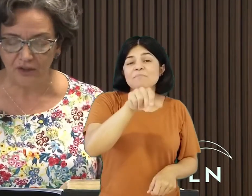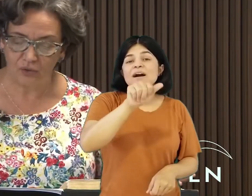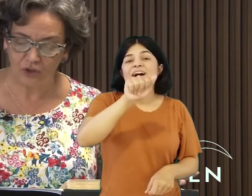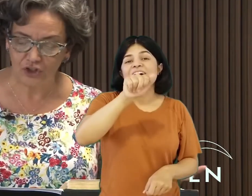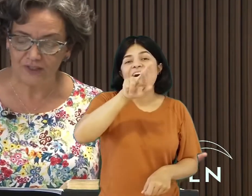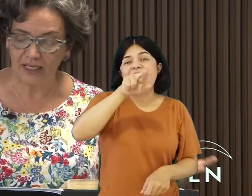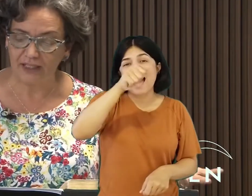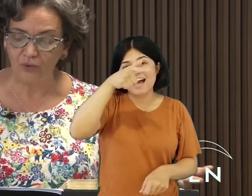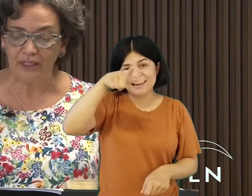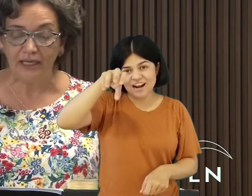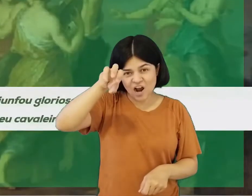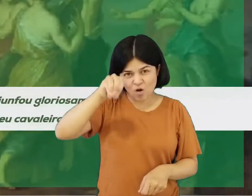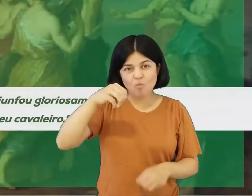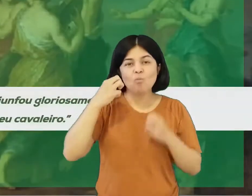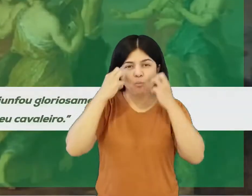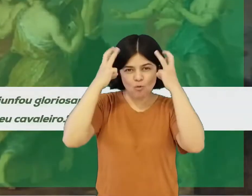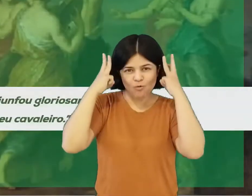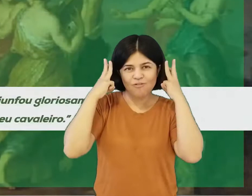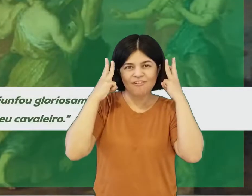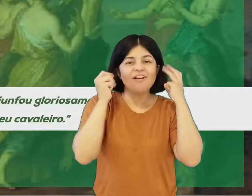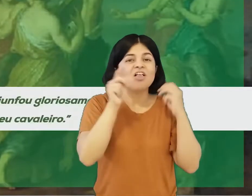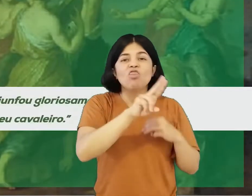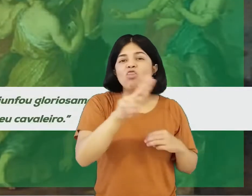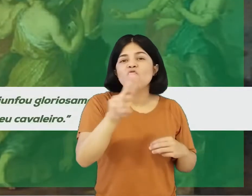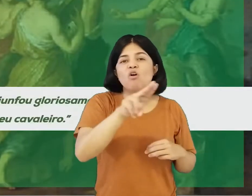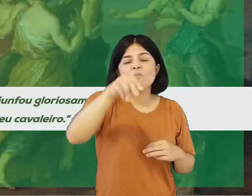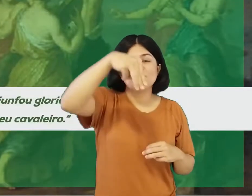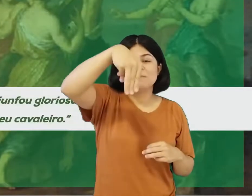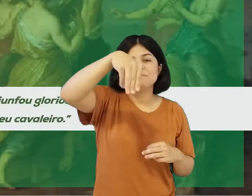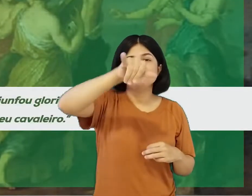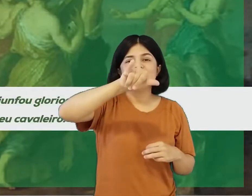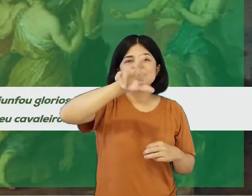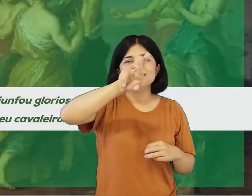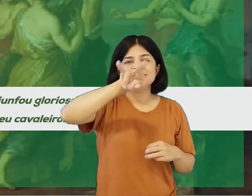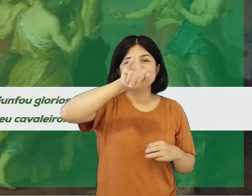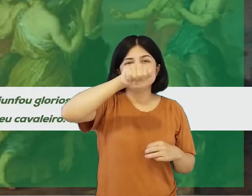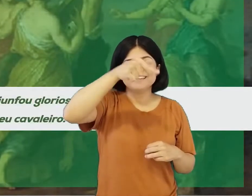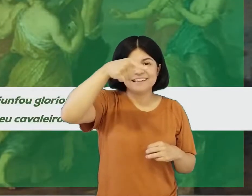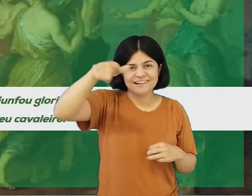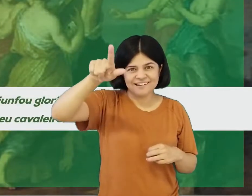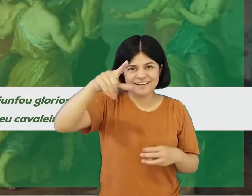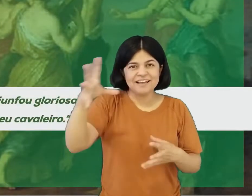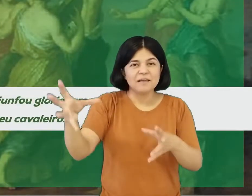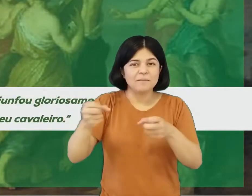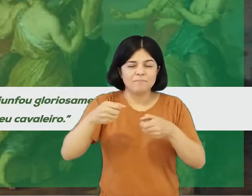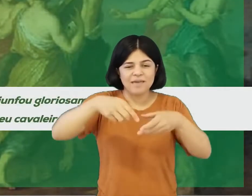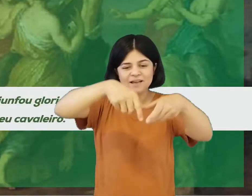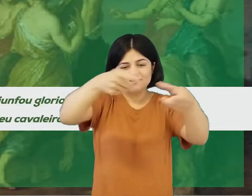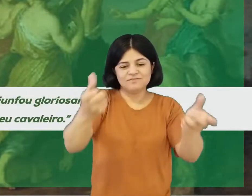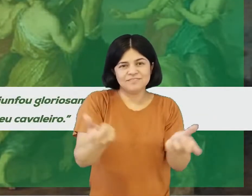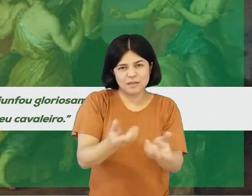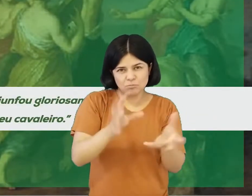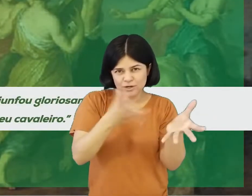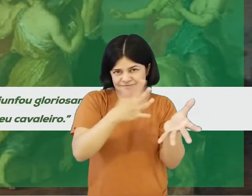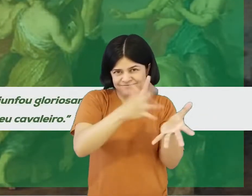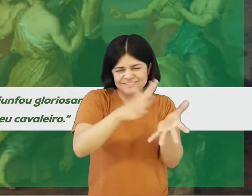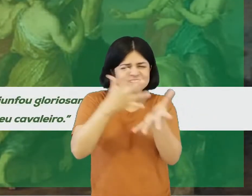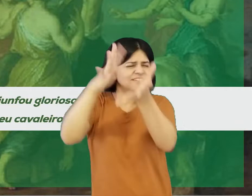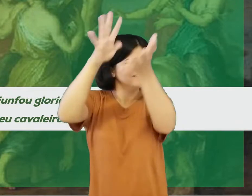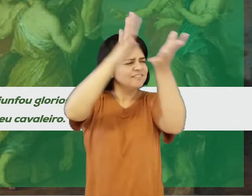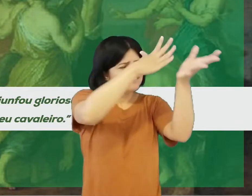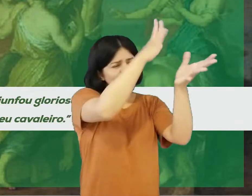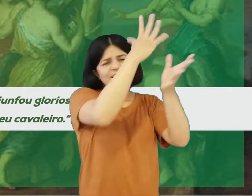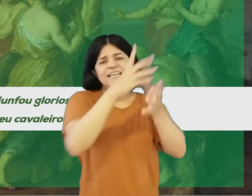ao Senhor, dizendo: cantem ao Senhor, pois ele triunfou gloriosamente, lançou ao mar